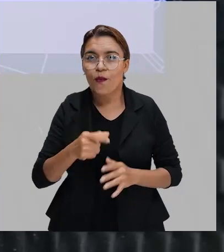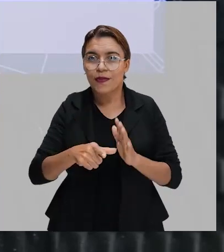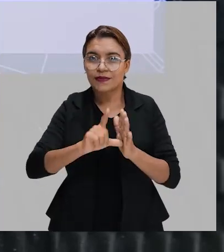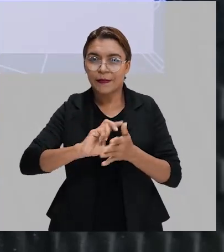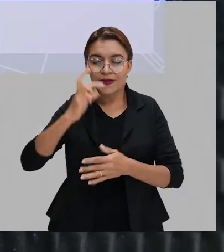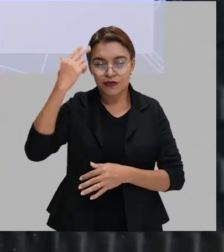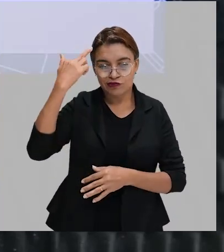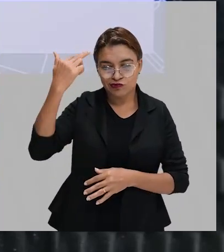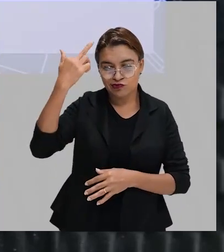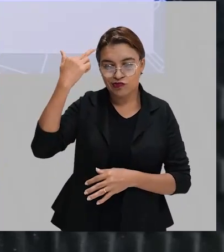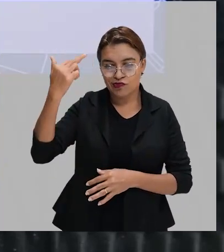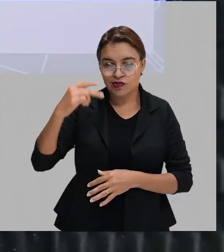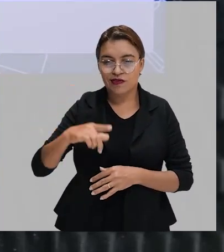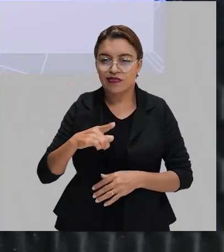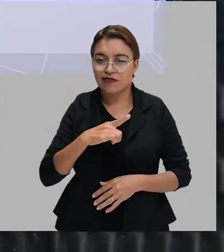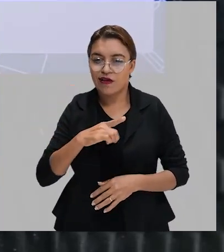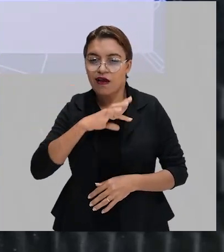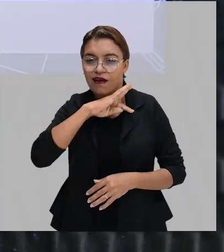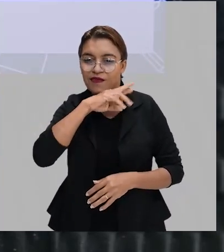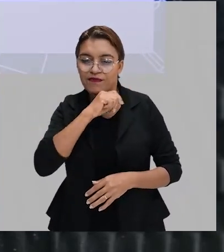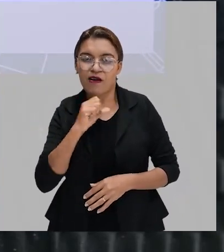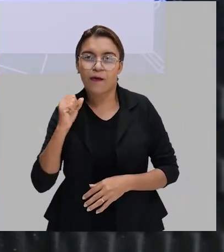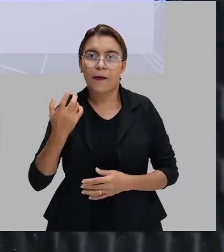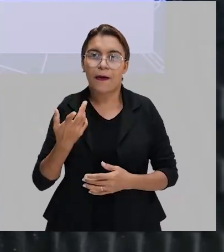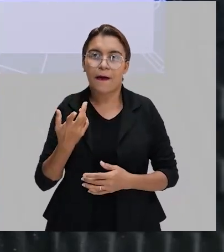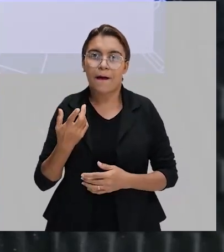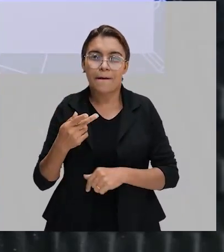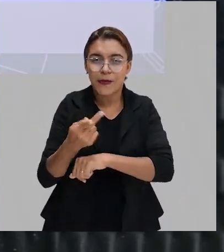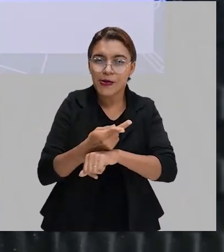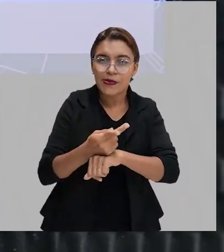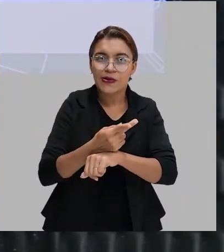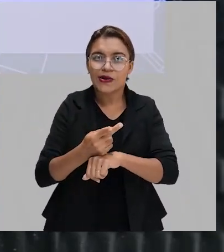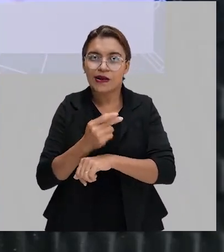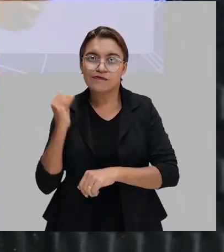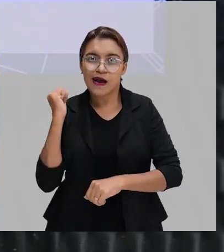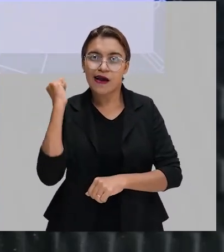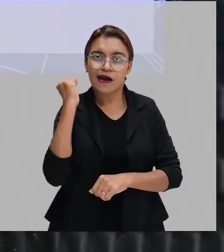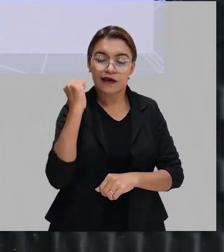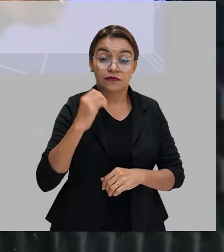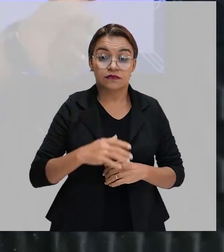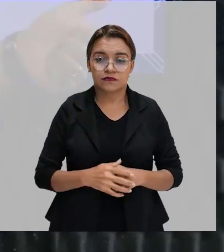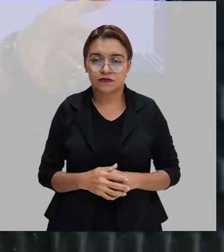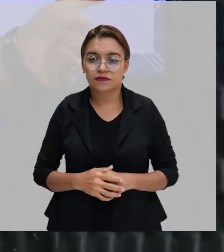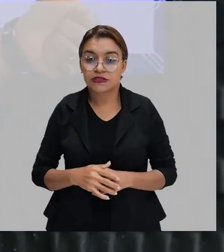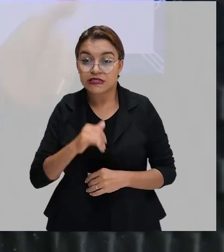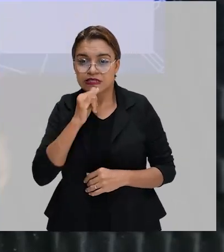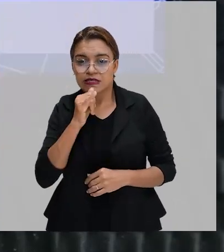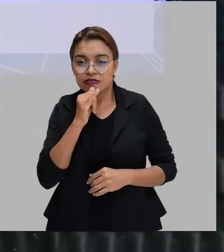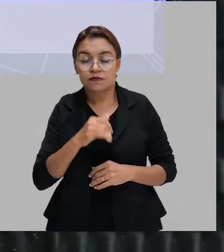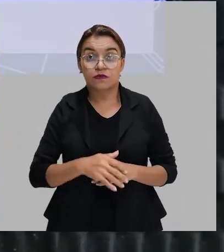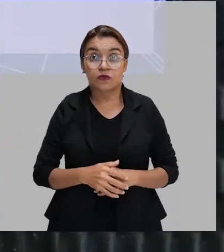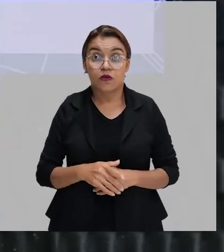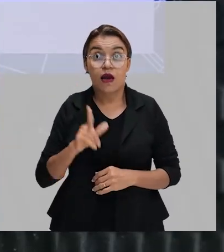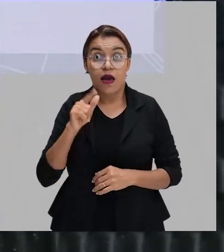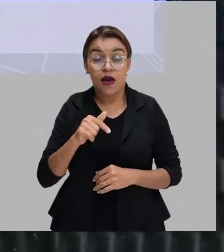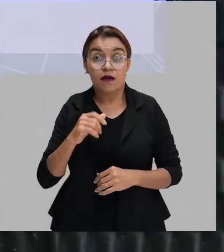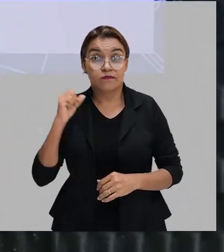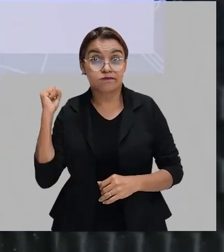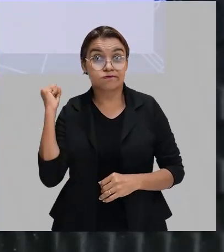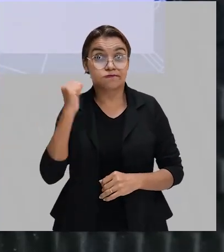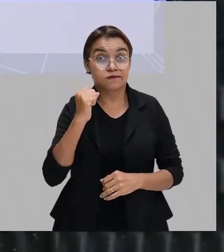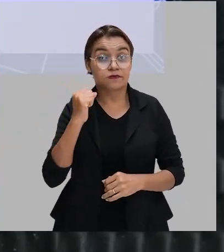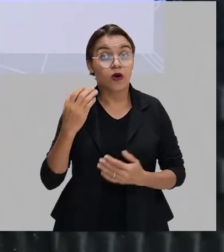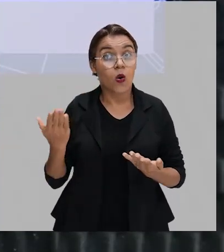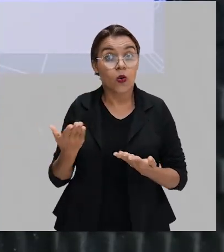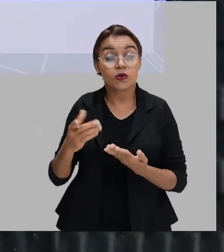vimos até em algumas outras aulas que o homem, que esse ato de lançar tem a ver até com o